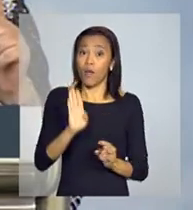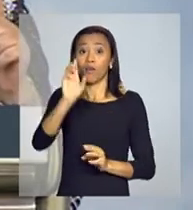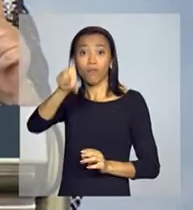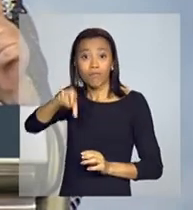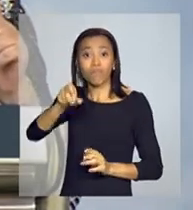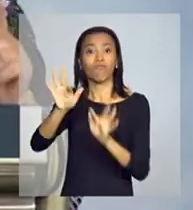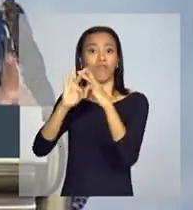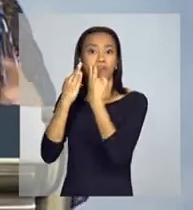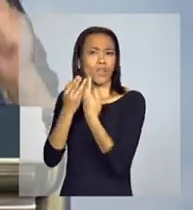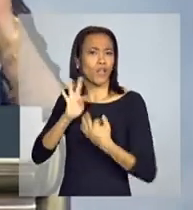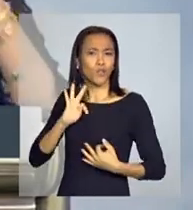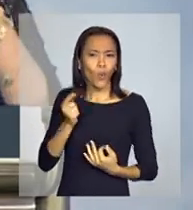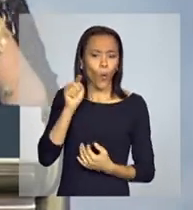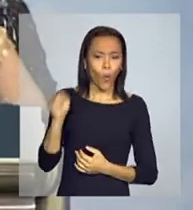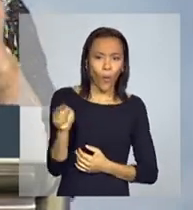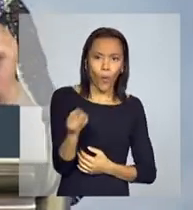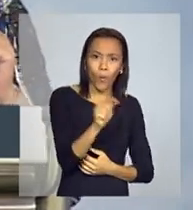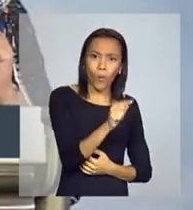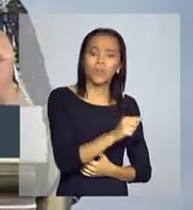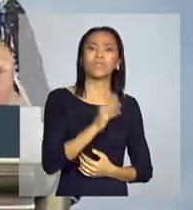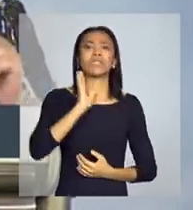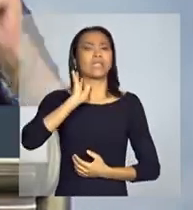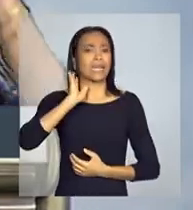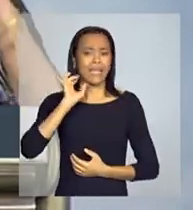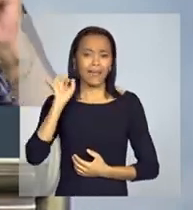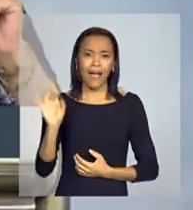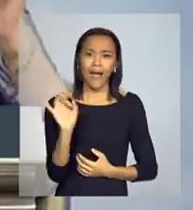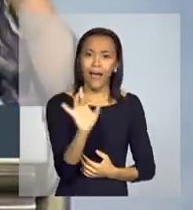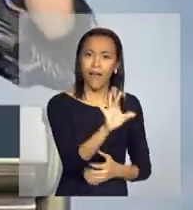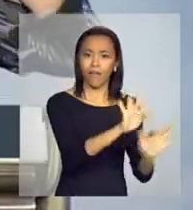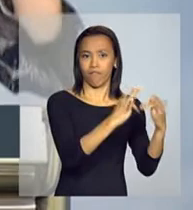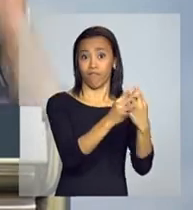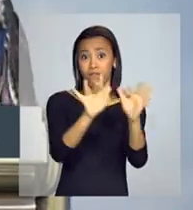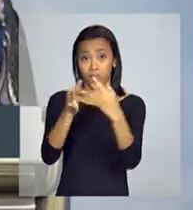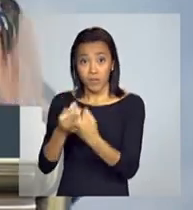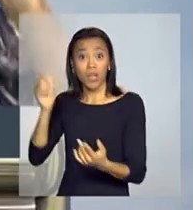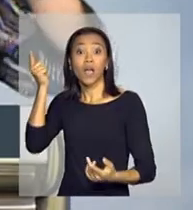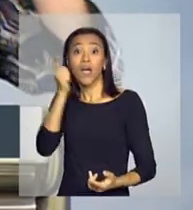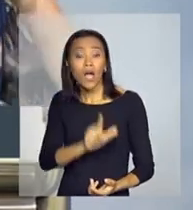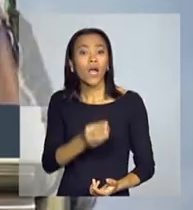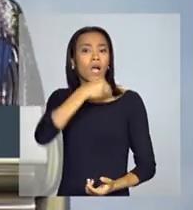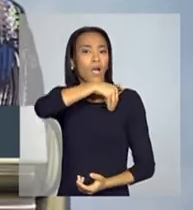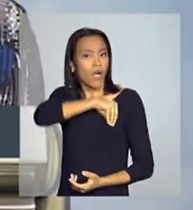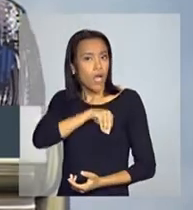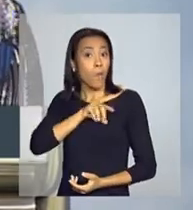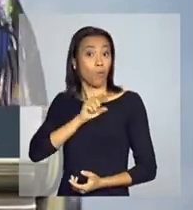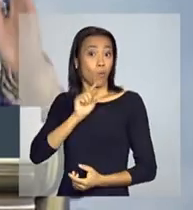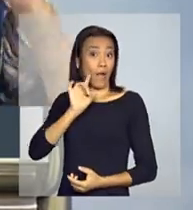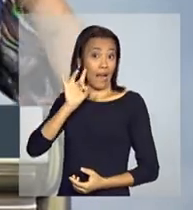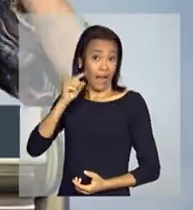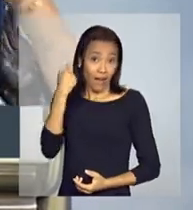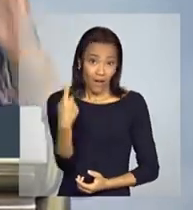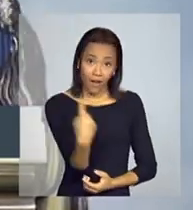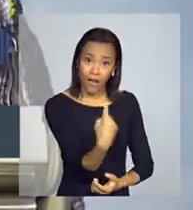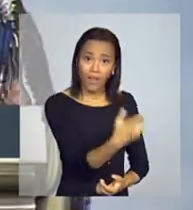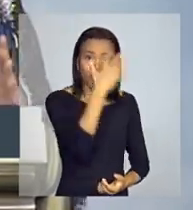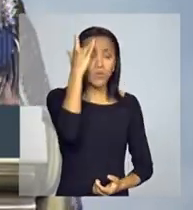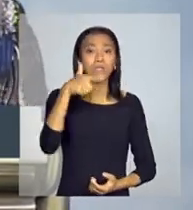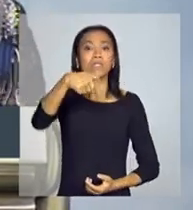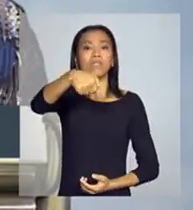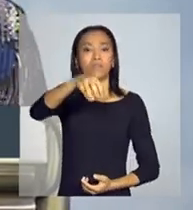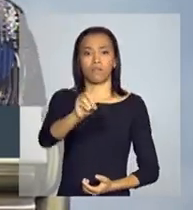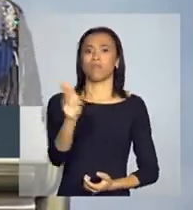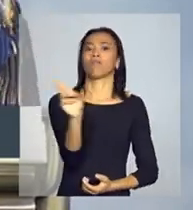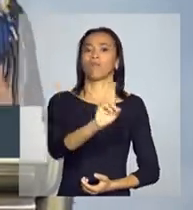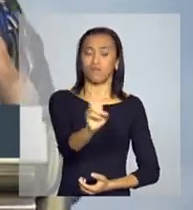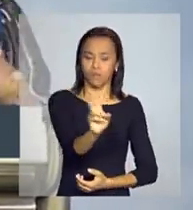todos eles, por cada família, ganham per capita, por pessoa, R$